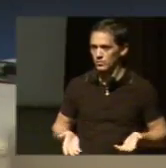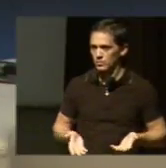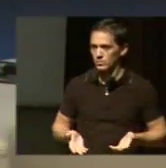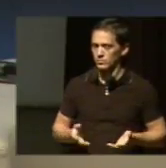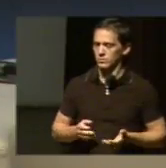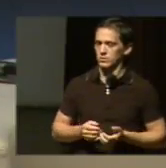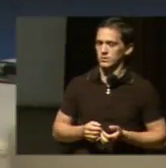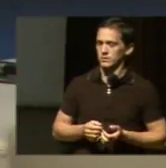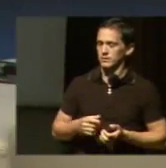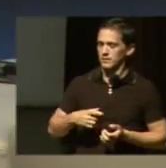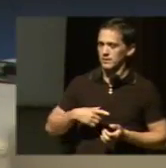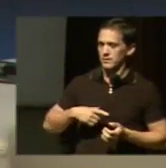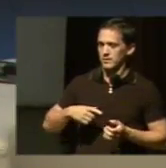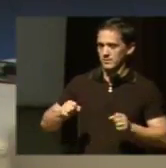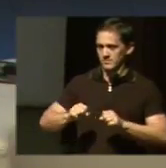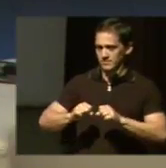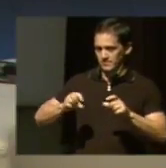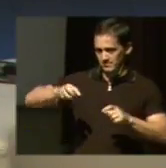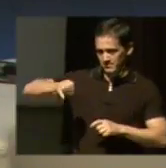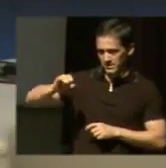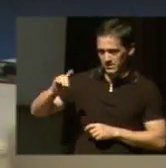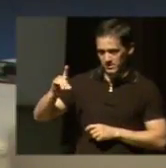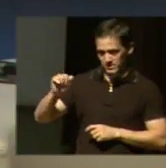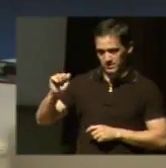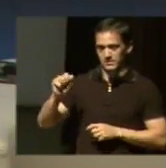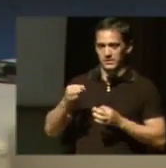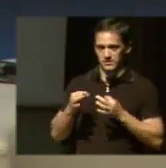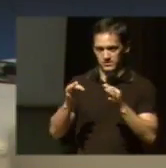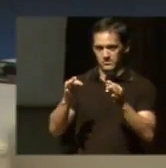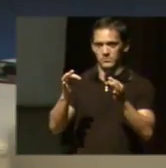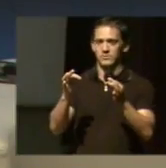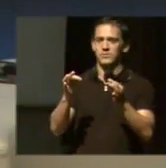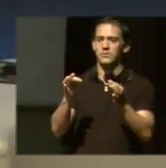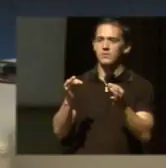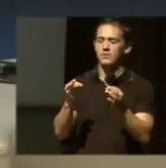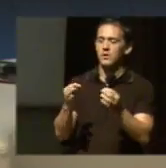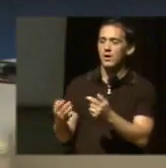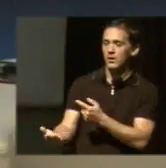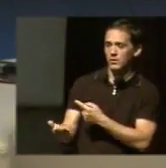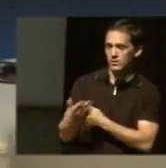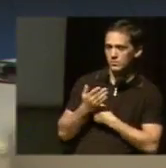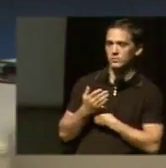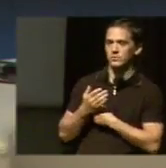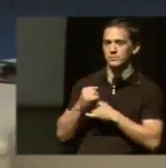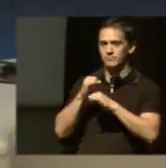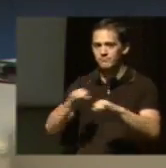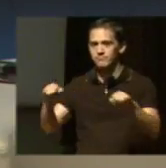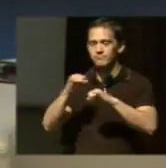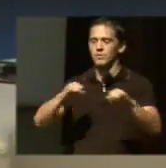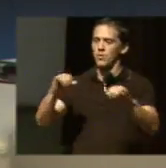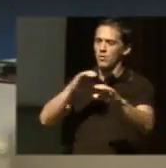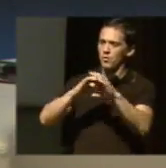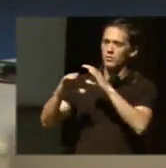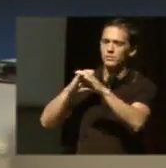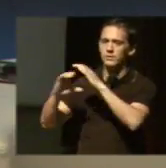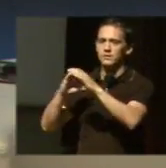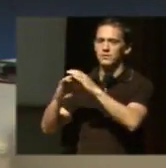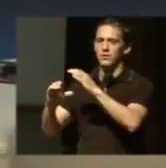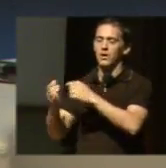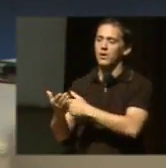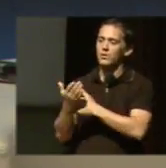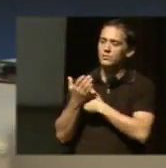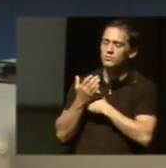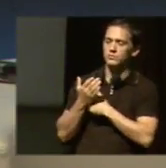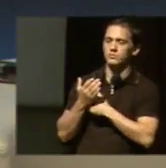as mídias, no sentido das tecnologias, como uma forma de promover a comunicação, de ajudar na